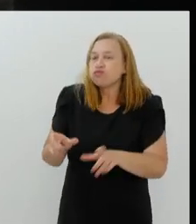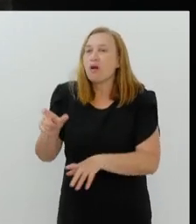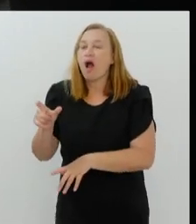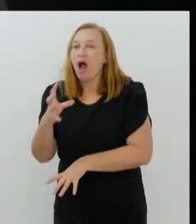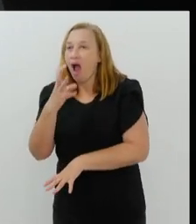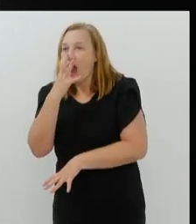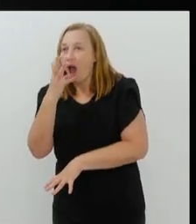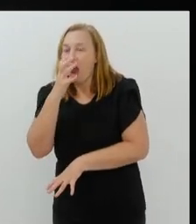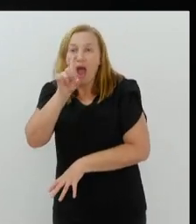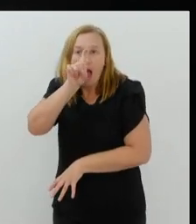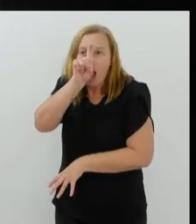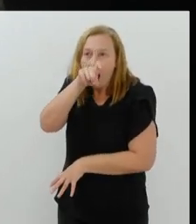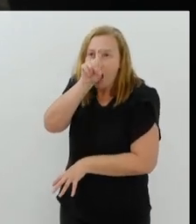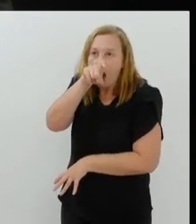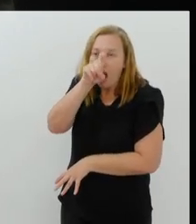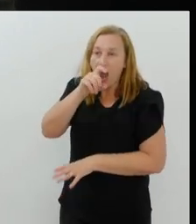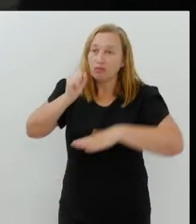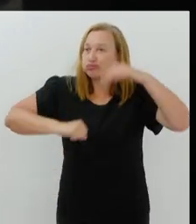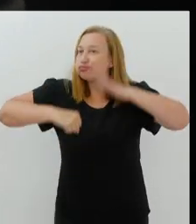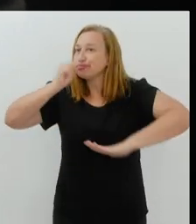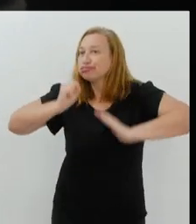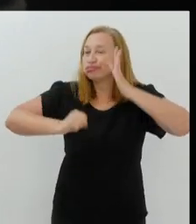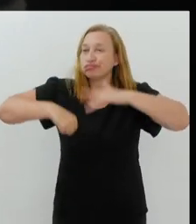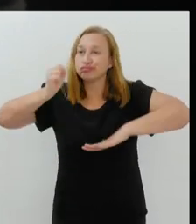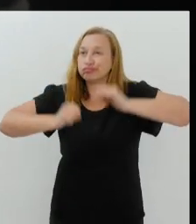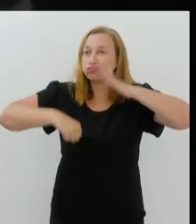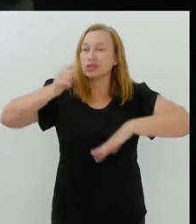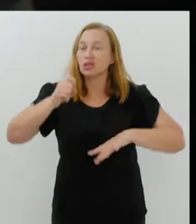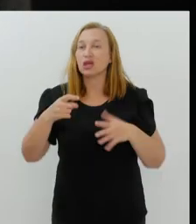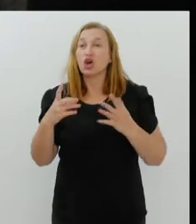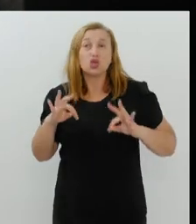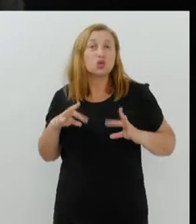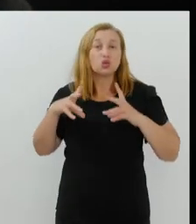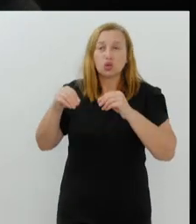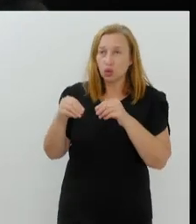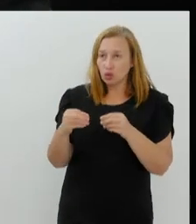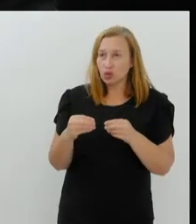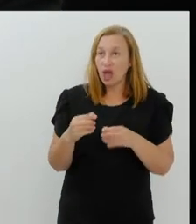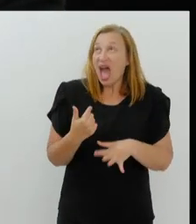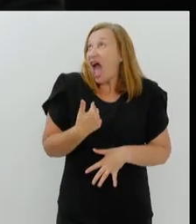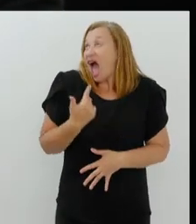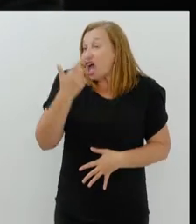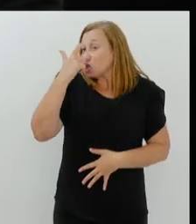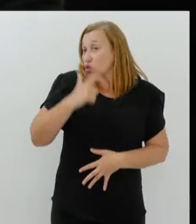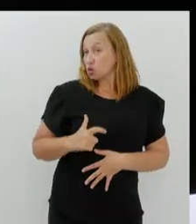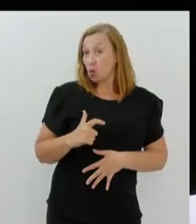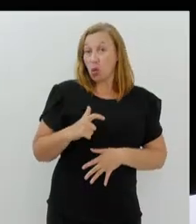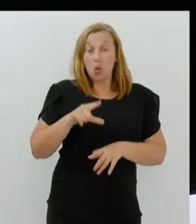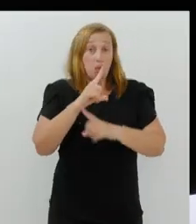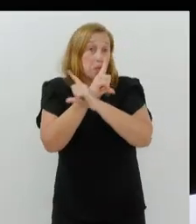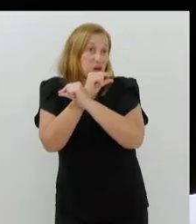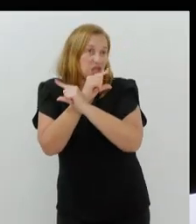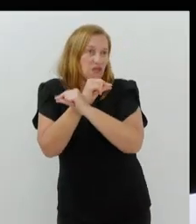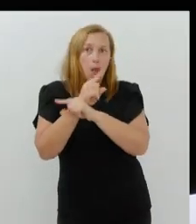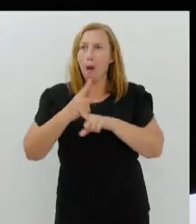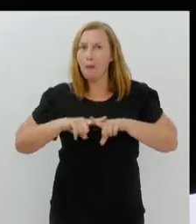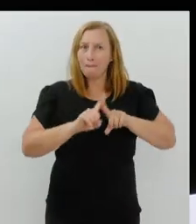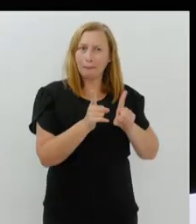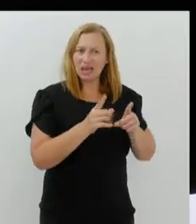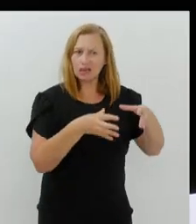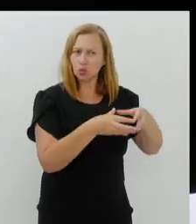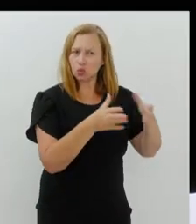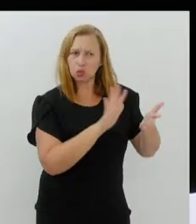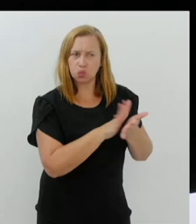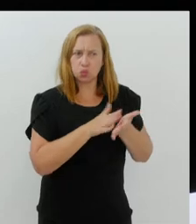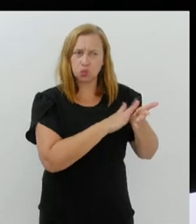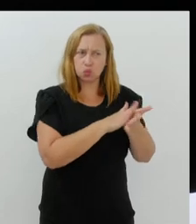o portelense admira o Salgueiro e assim vai. A gente cansa de ouvir alguém falando assim, olha, eu sou beija-flor, mas